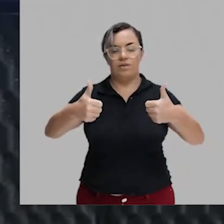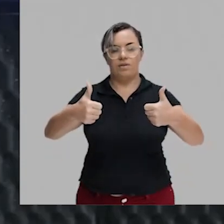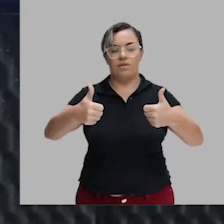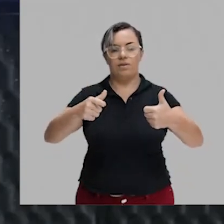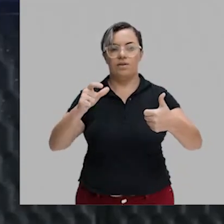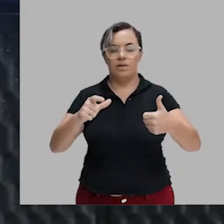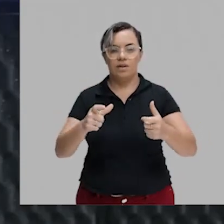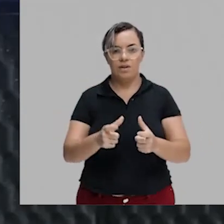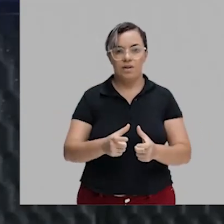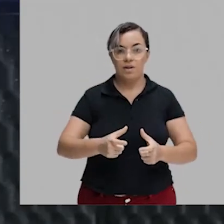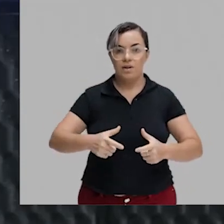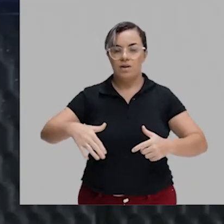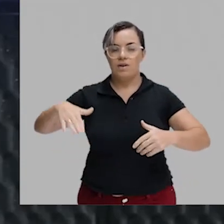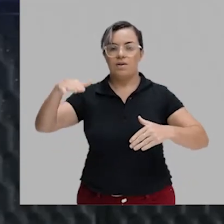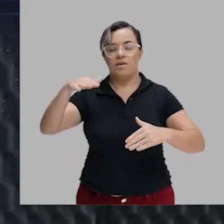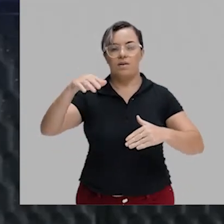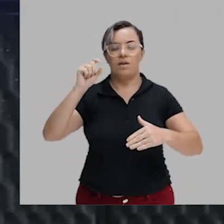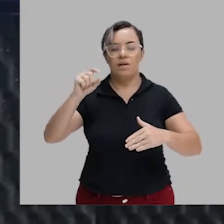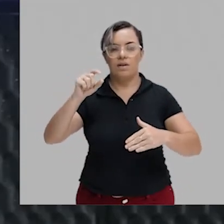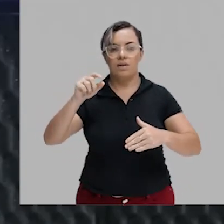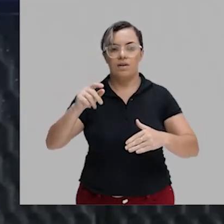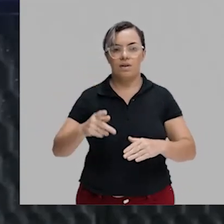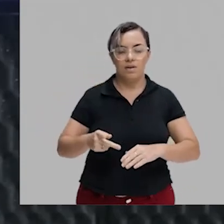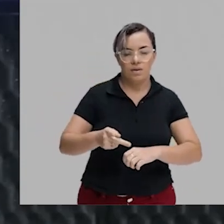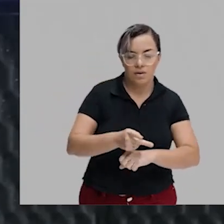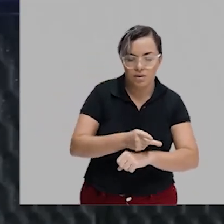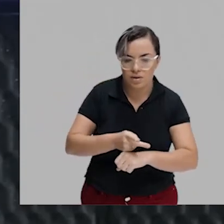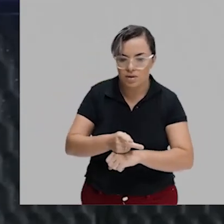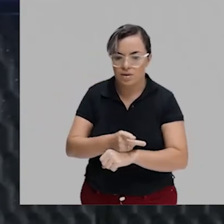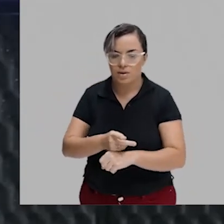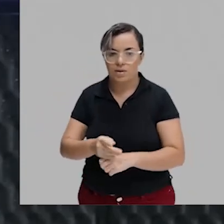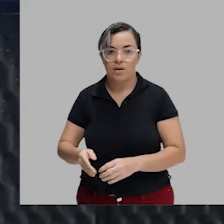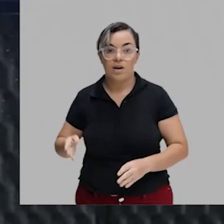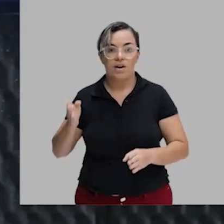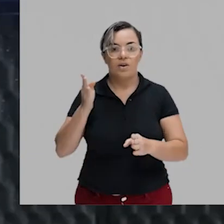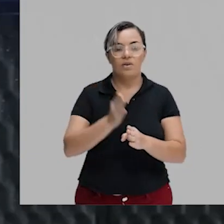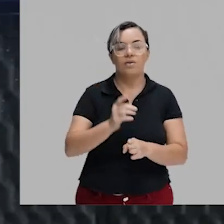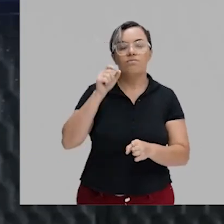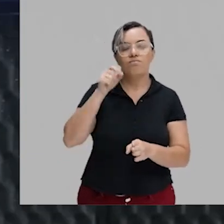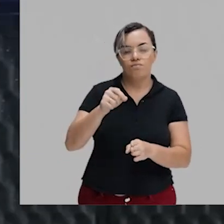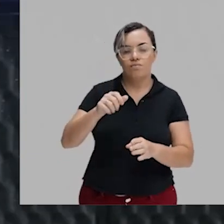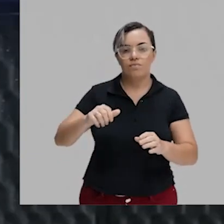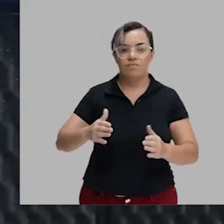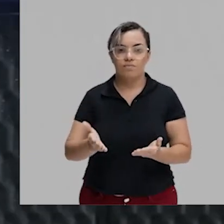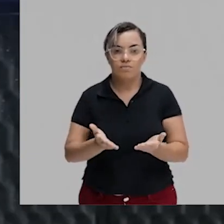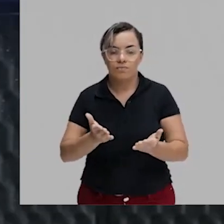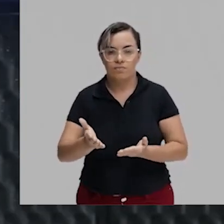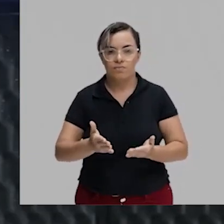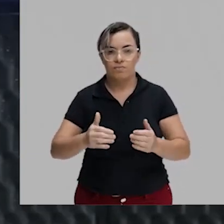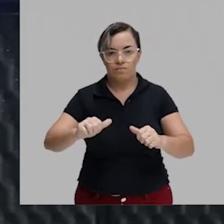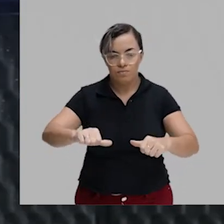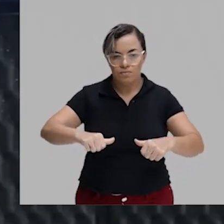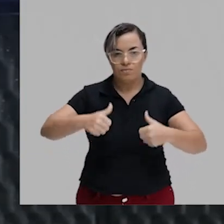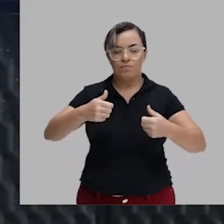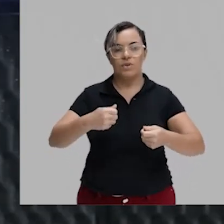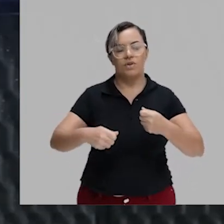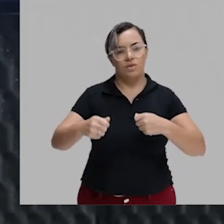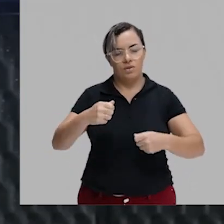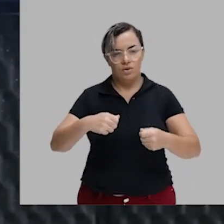que eles vão utilizar para buscar essa balança comercial favorável, essa máxima, inclusive, se adota